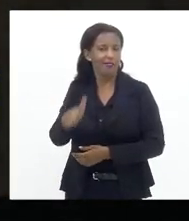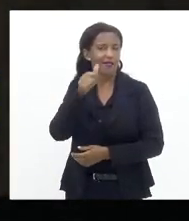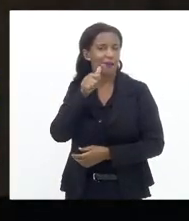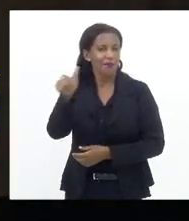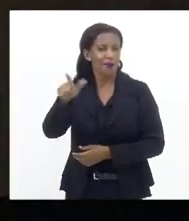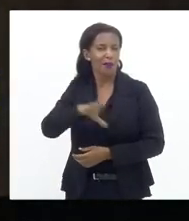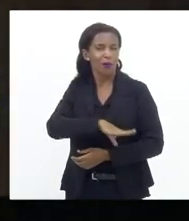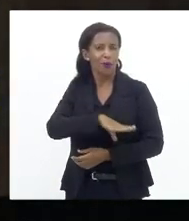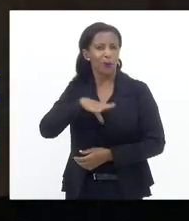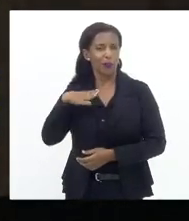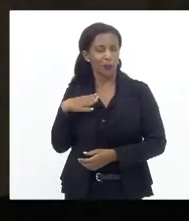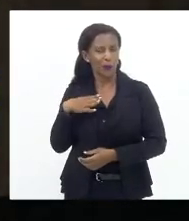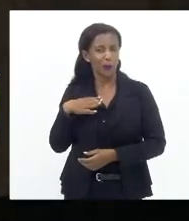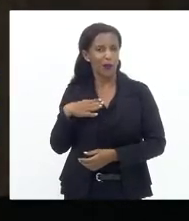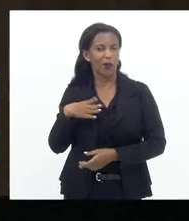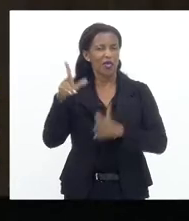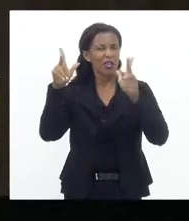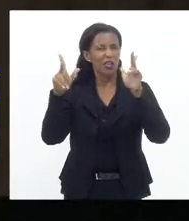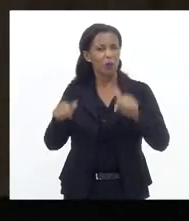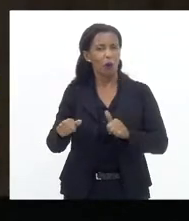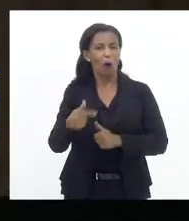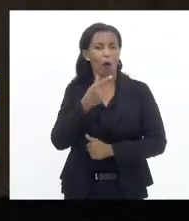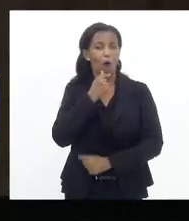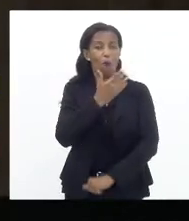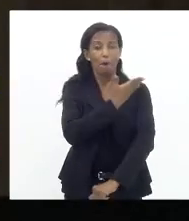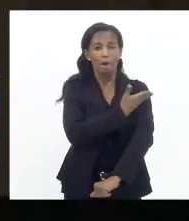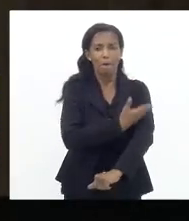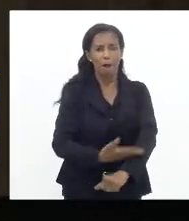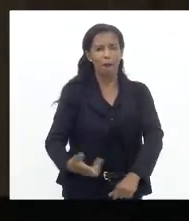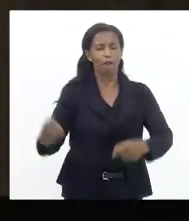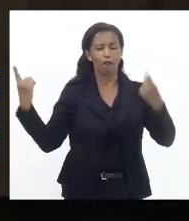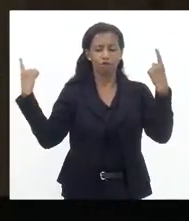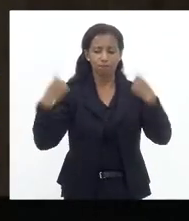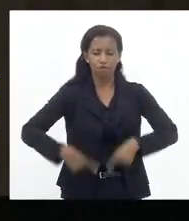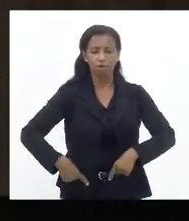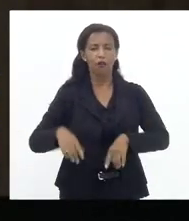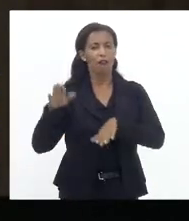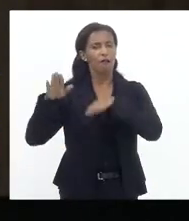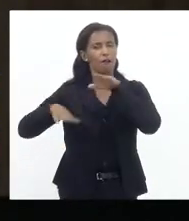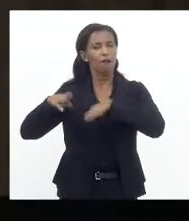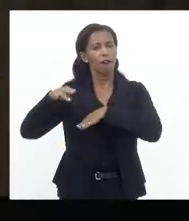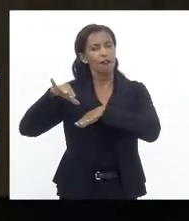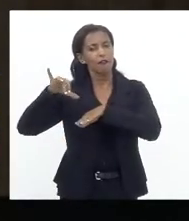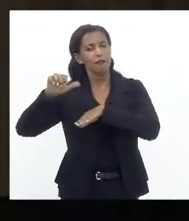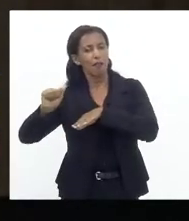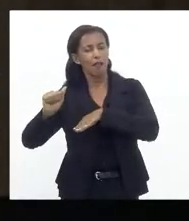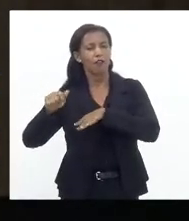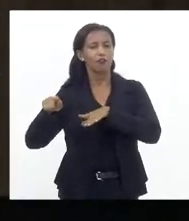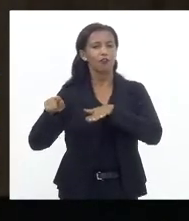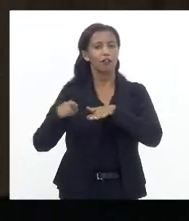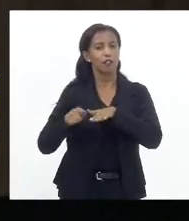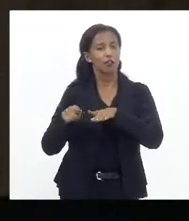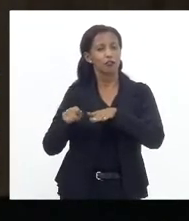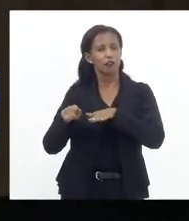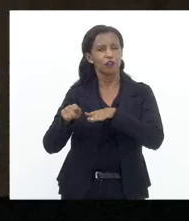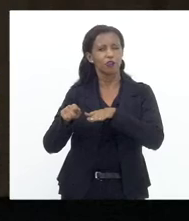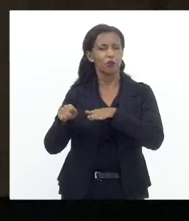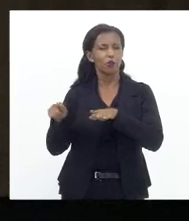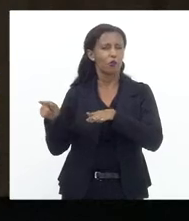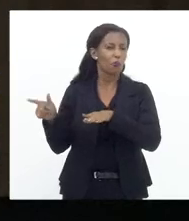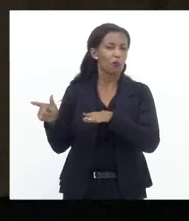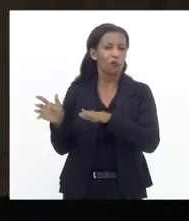que usou a lutar como homens homens brancos a ida de uma classe média de uma ele tizinha tão